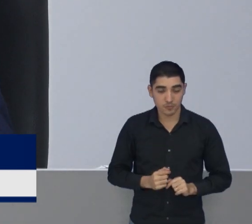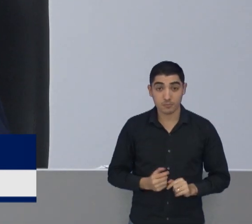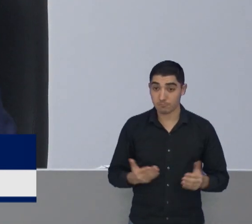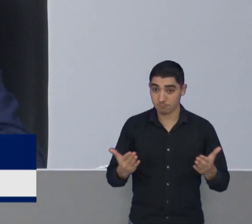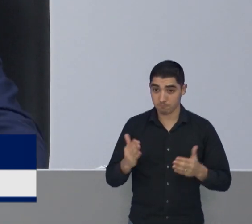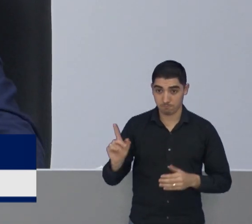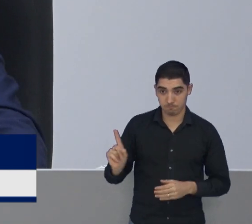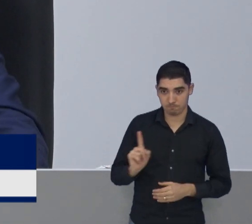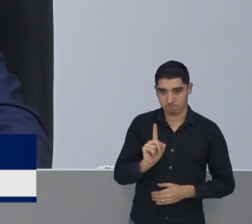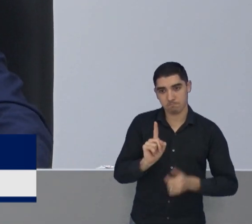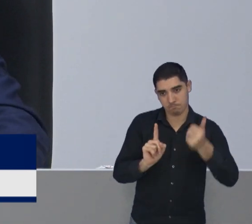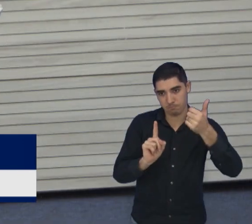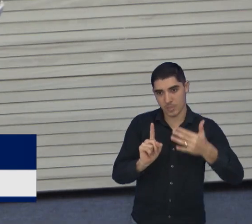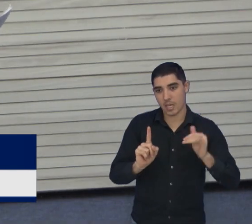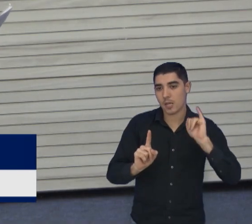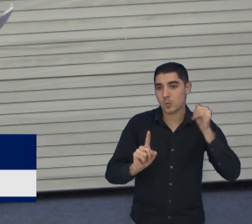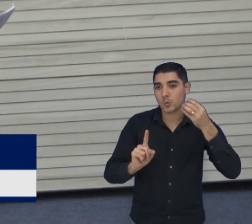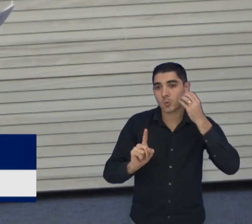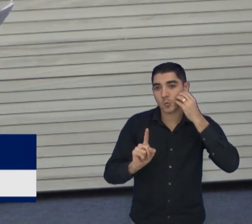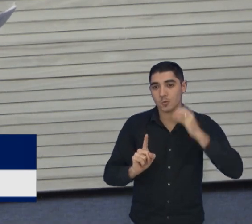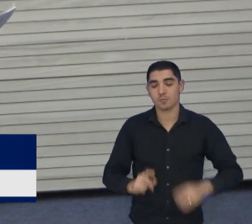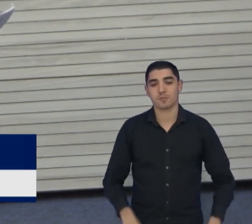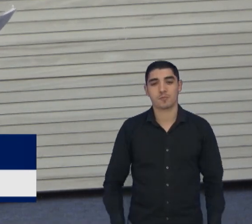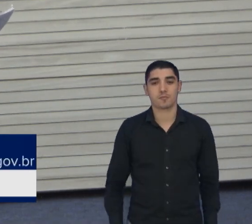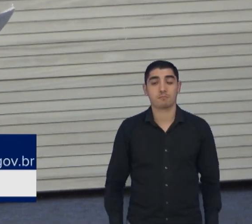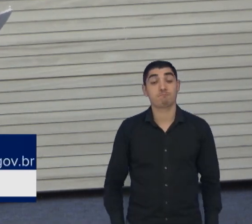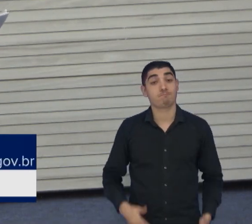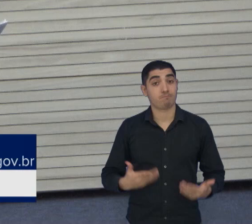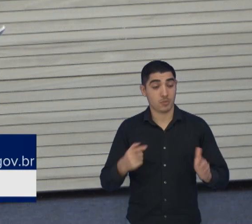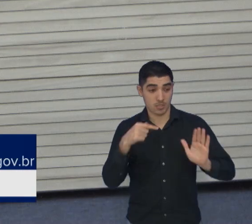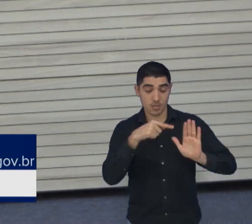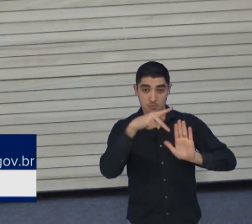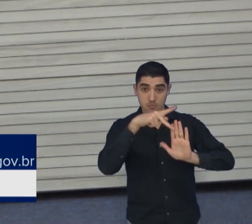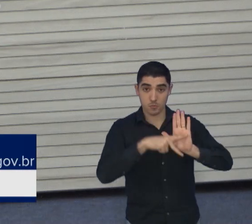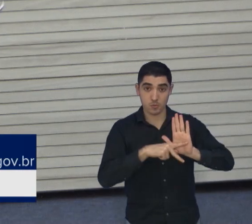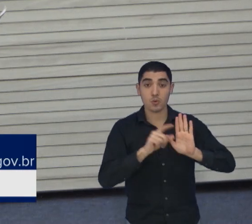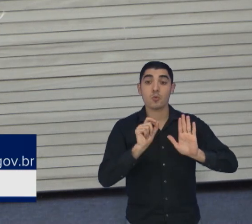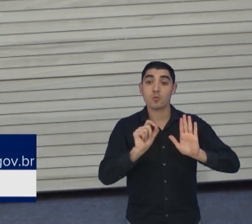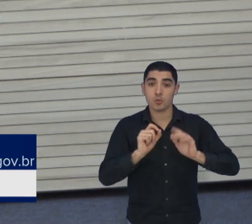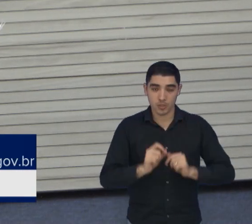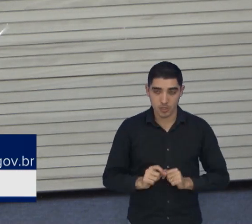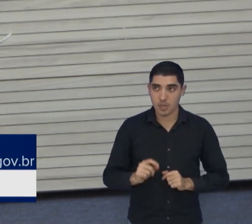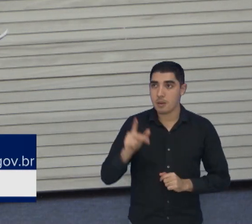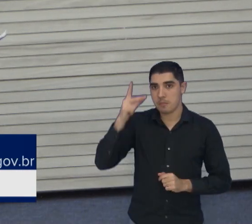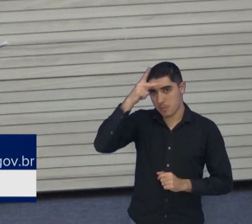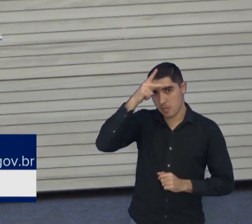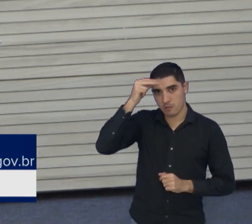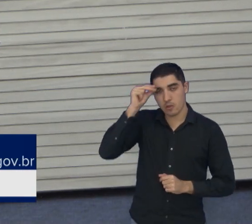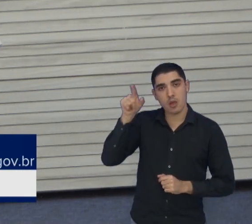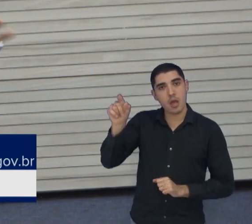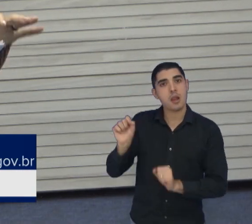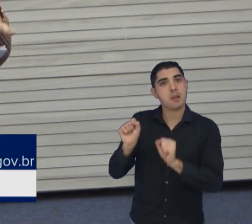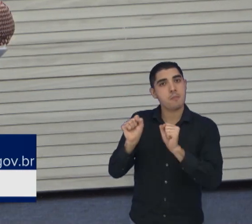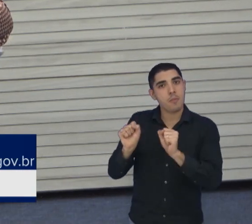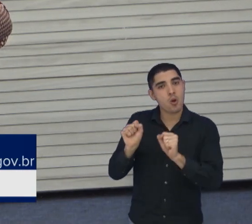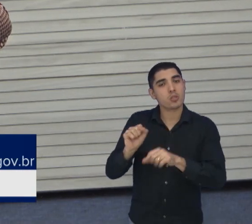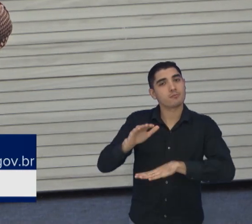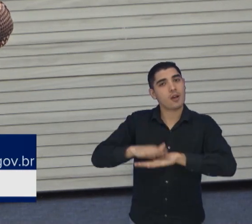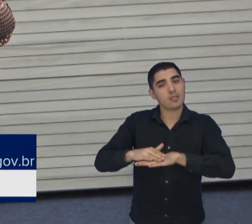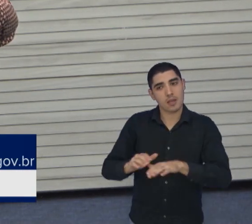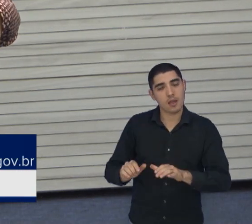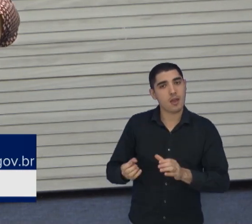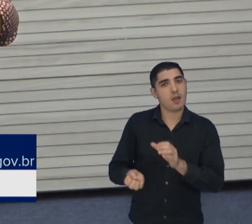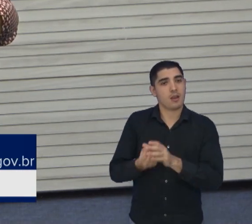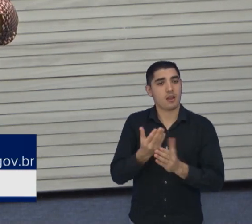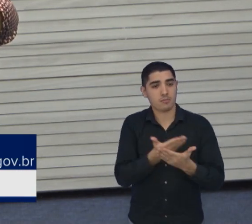votação, a vereadora Juliana Fraga. Bom, esse projeto é autorizando o Poder Executivo a criar um benefício de auxílio aluguel